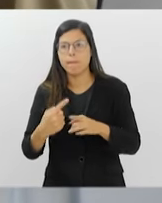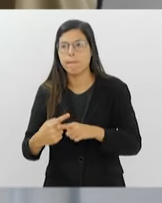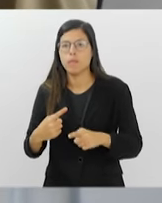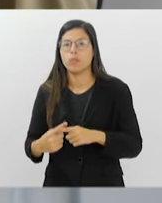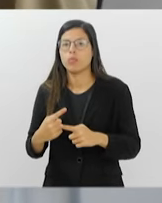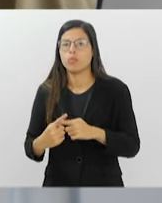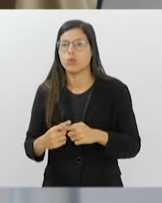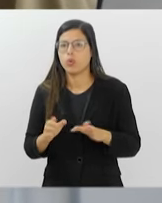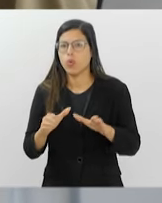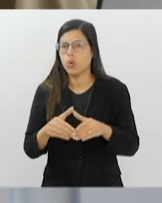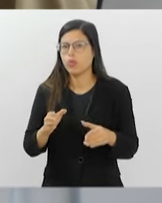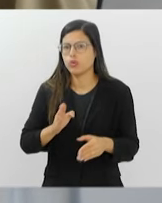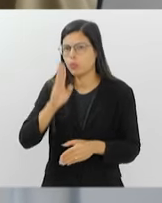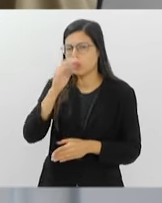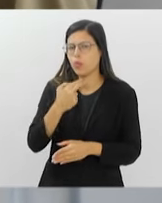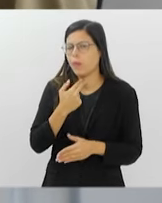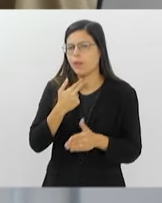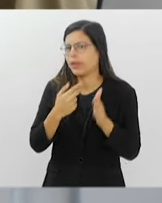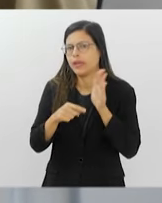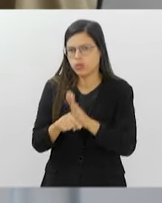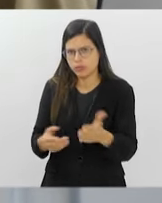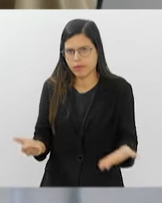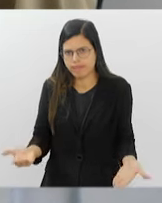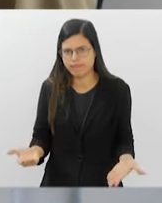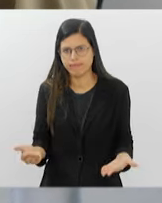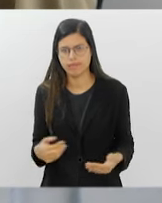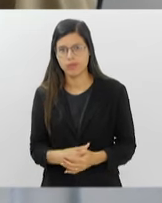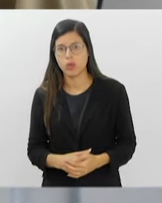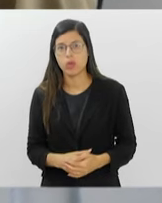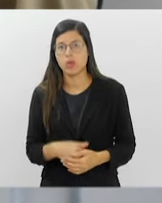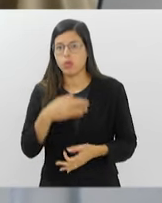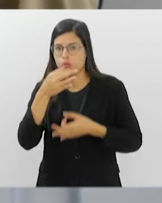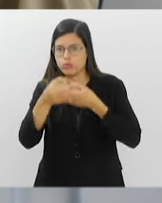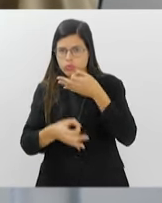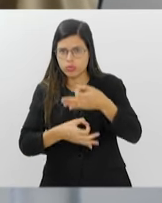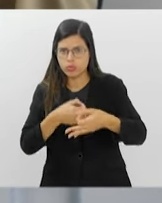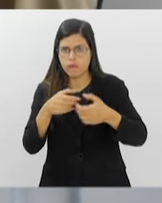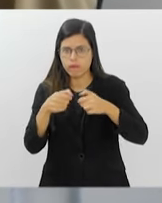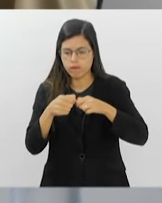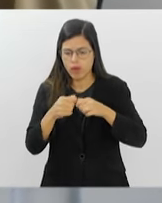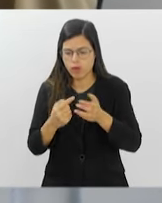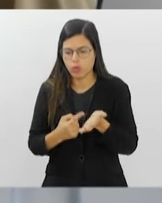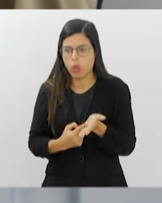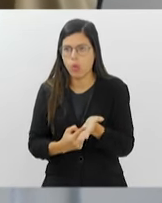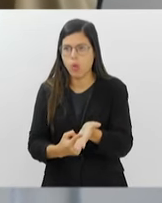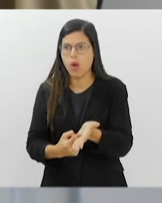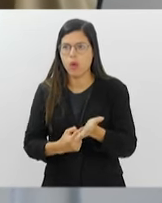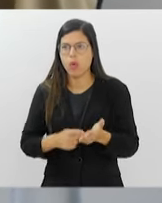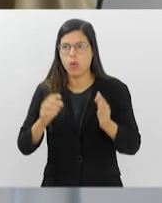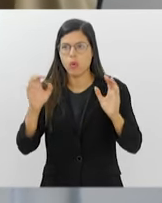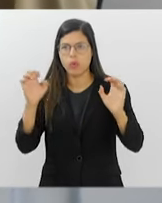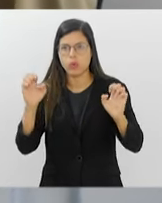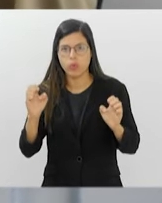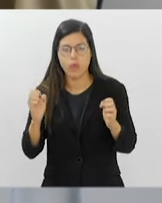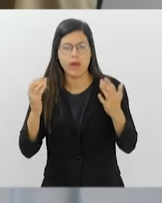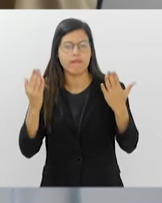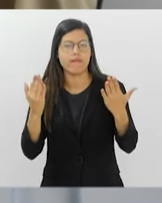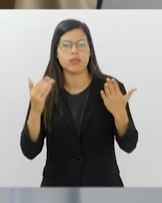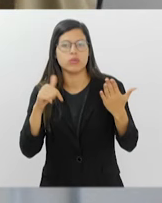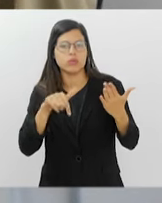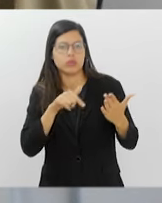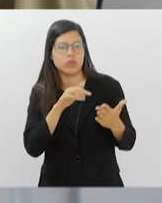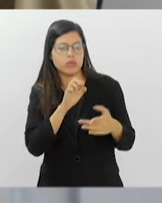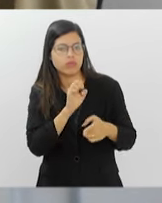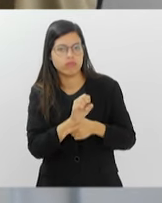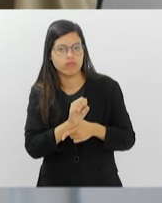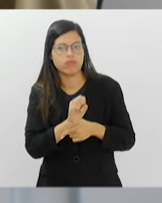então lá eu sugeri que fosse feito um grande um grande acordo entre o evento e o estado e que